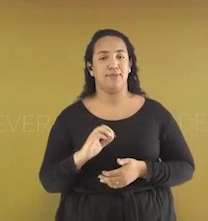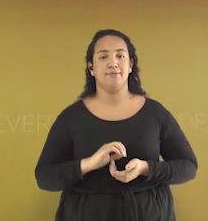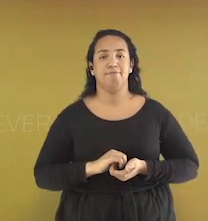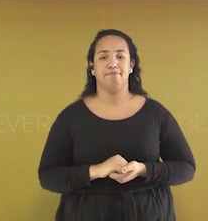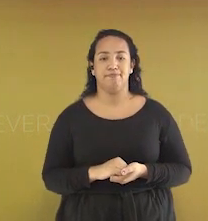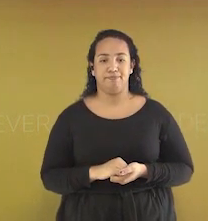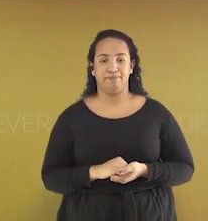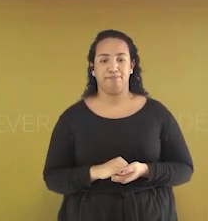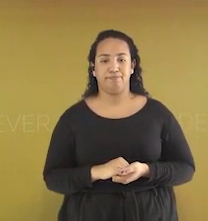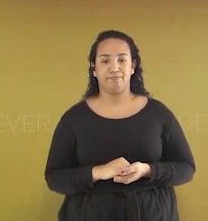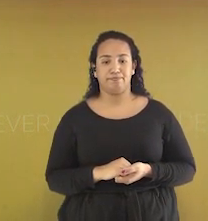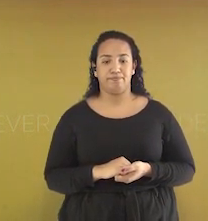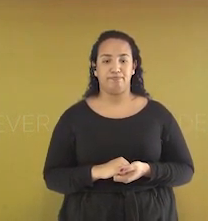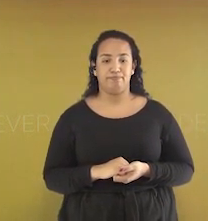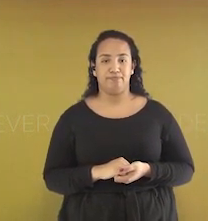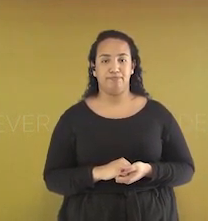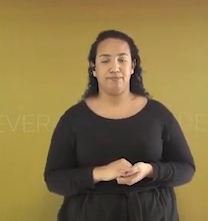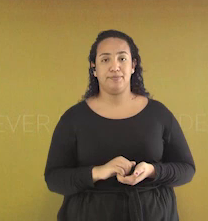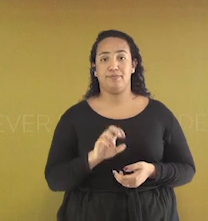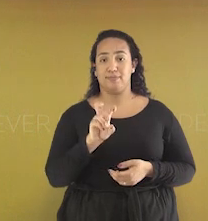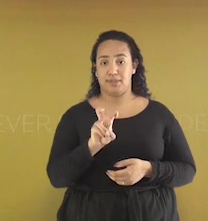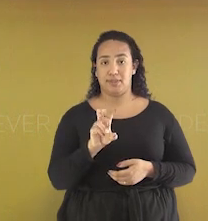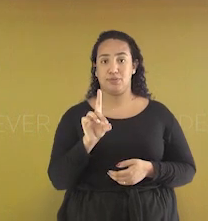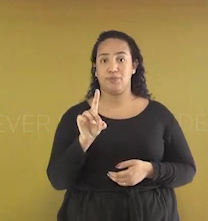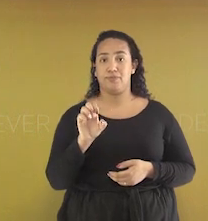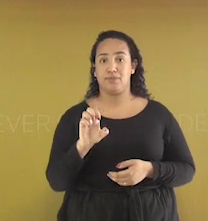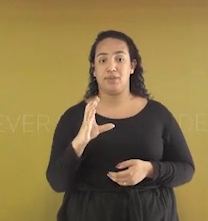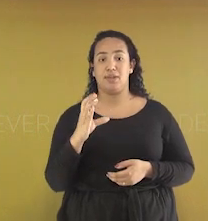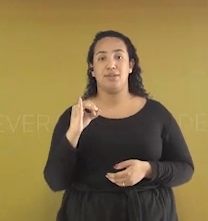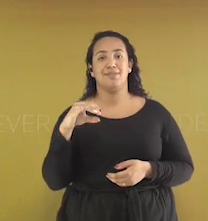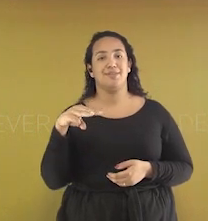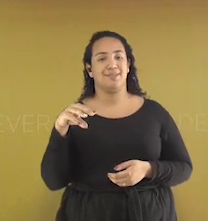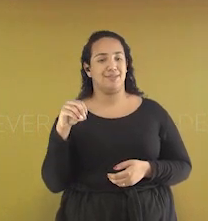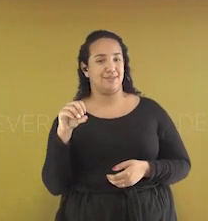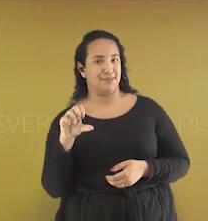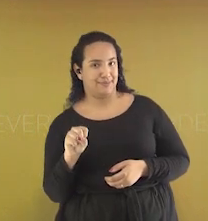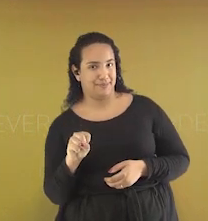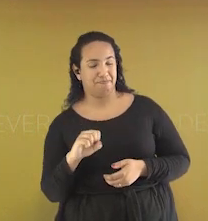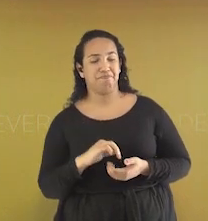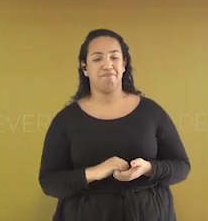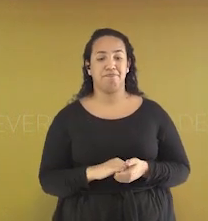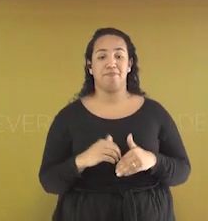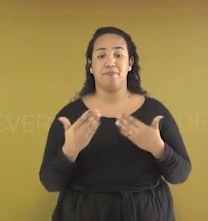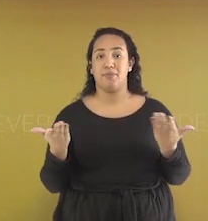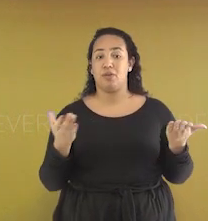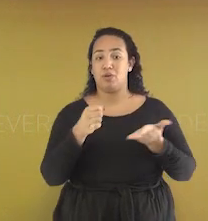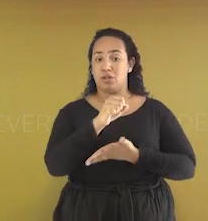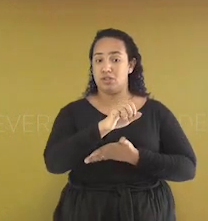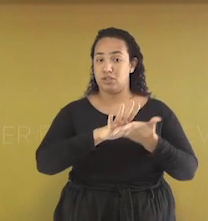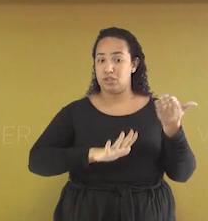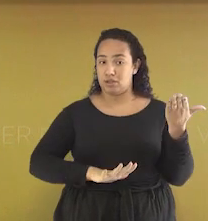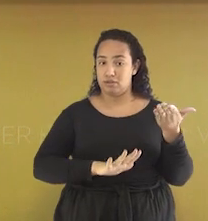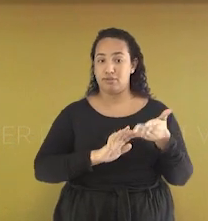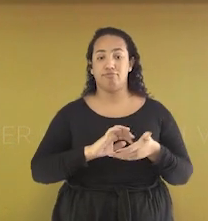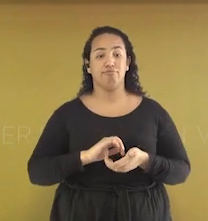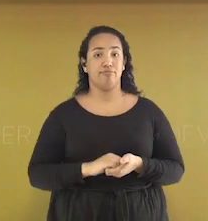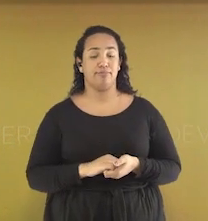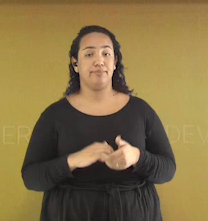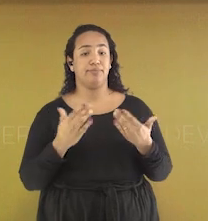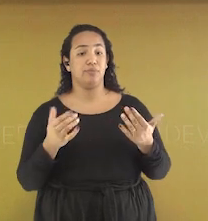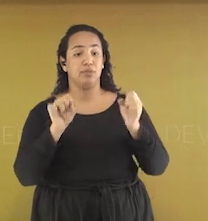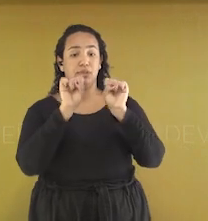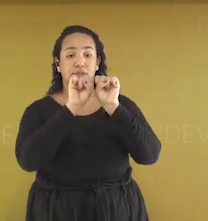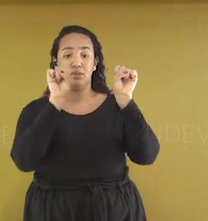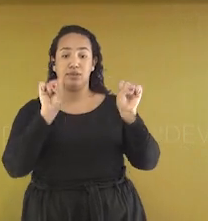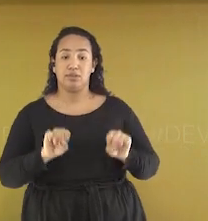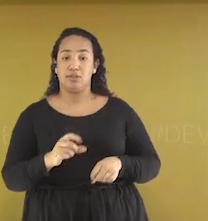são 50 centavos. É 5 décimos, que é igual a 50 centavos. Vamos fazer uma